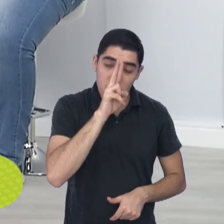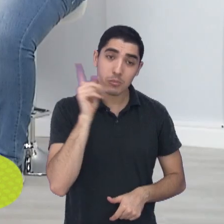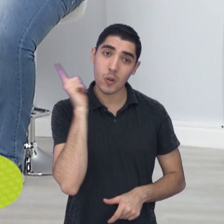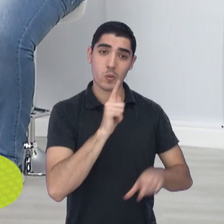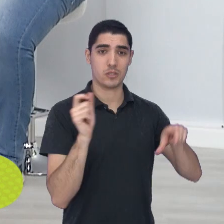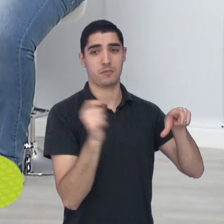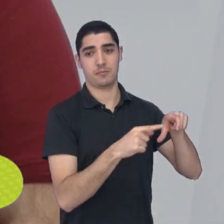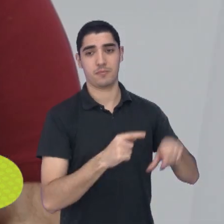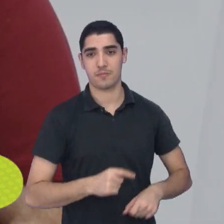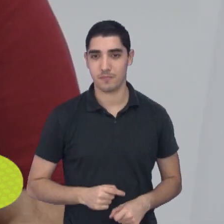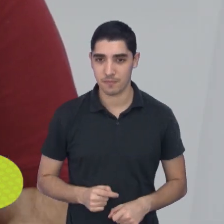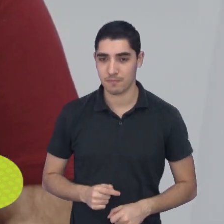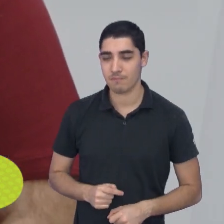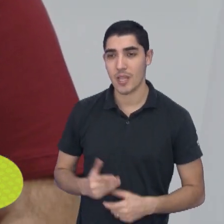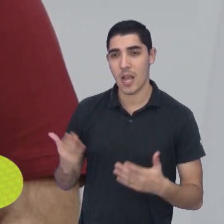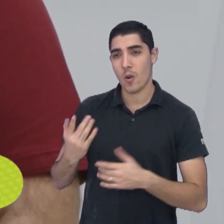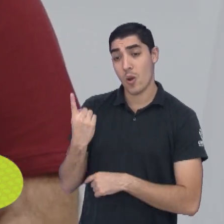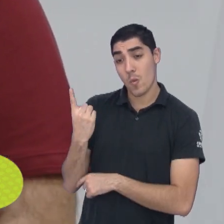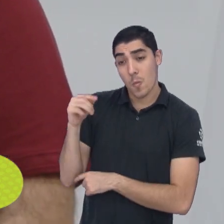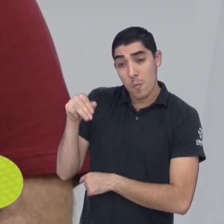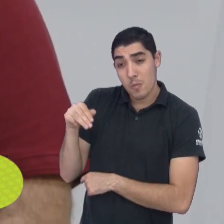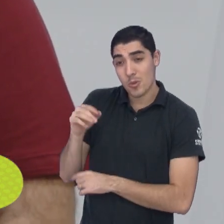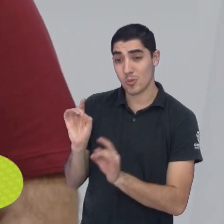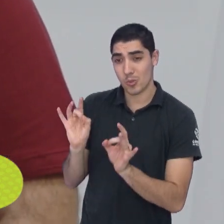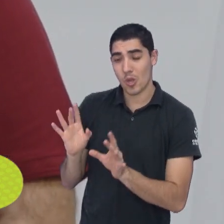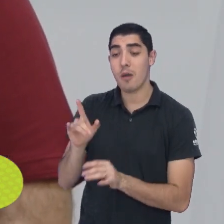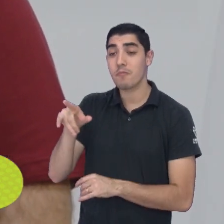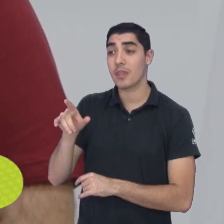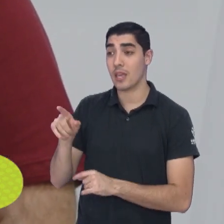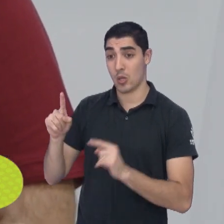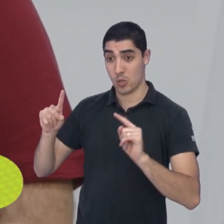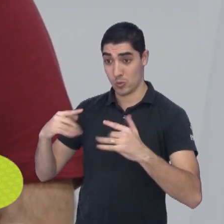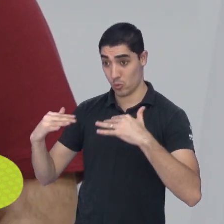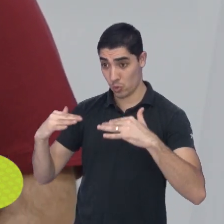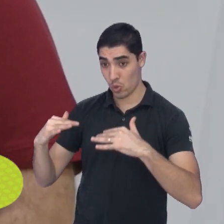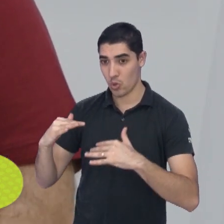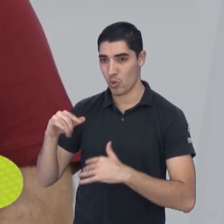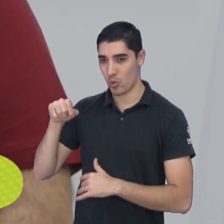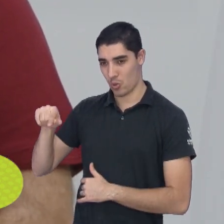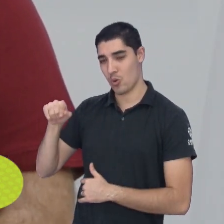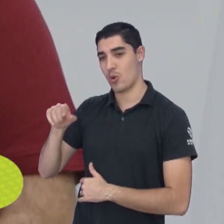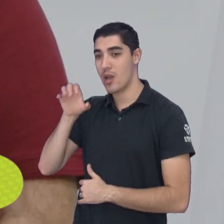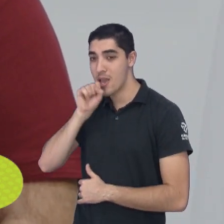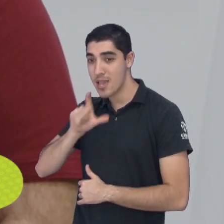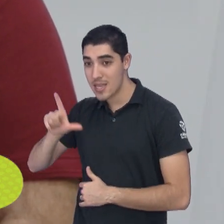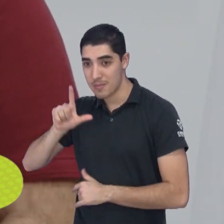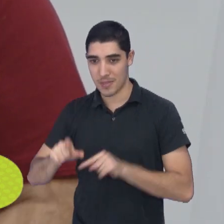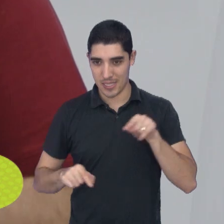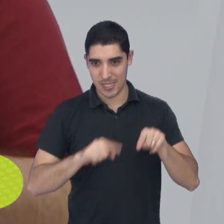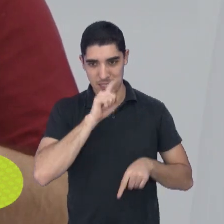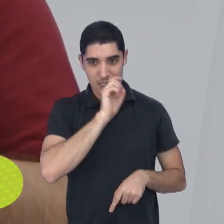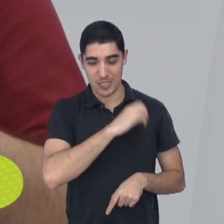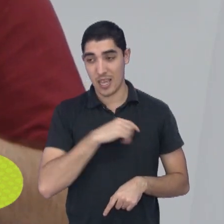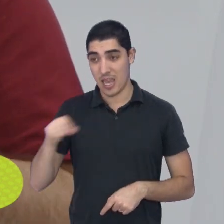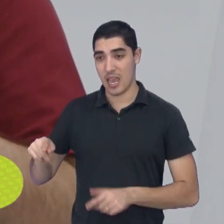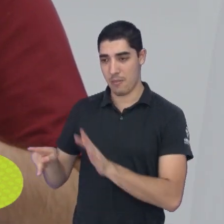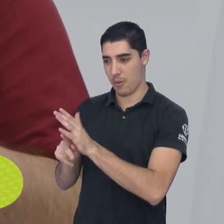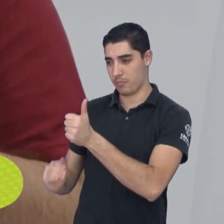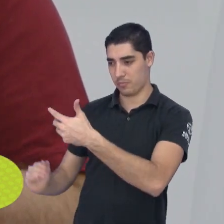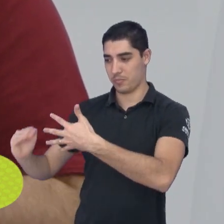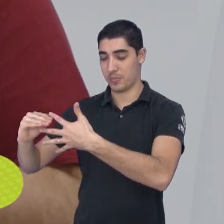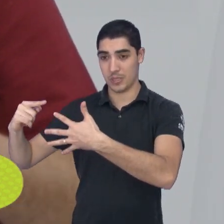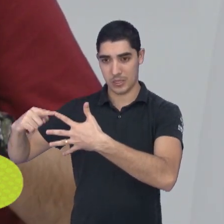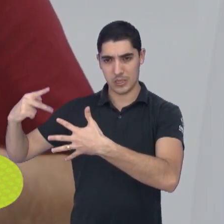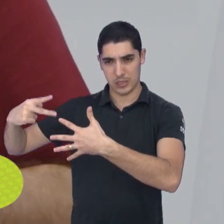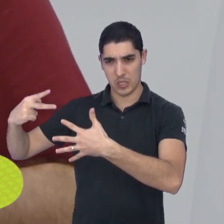possível. Sérgio, um minutinho a gente tem. Inter de Limeira, próximo sábado, vice-líder da competição. Eles estão vivendo até com um momento